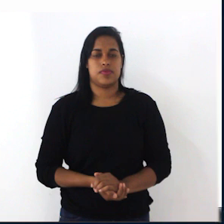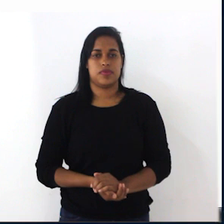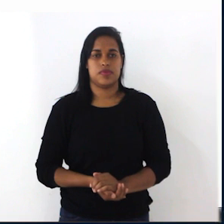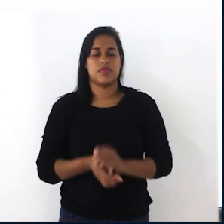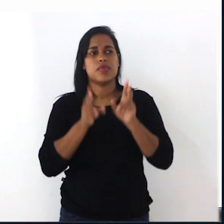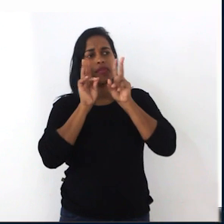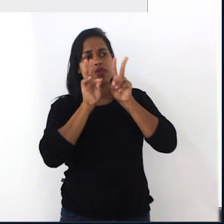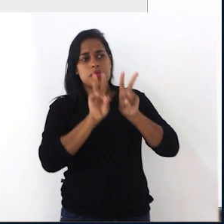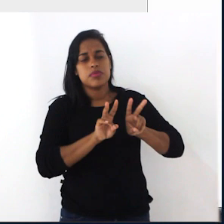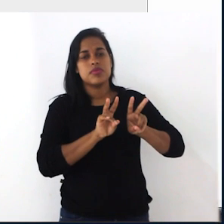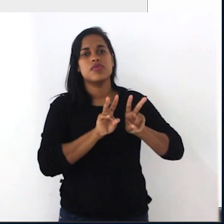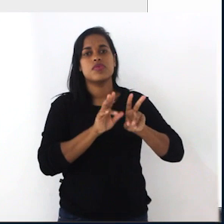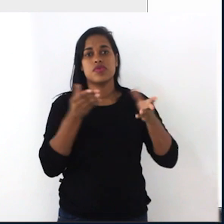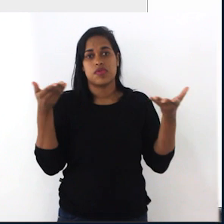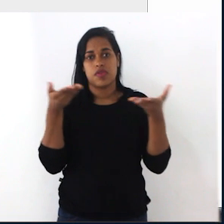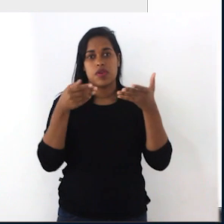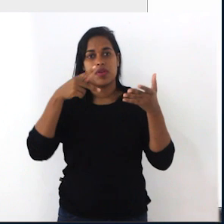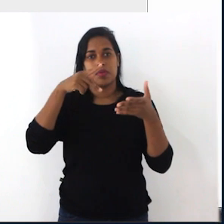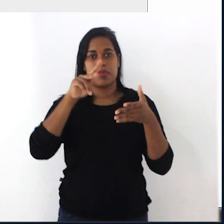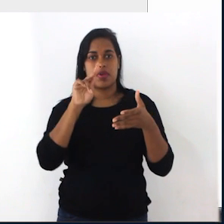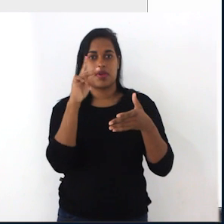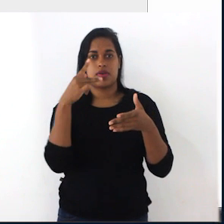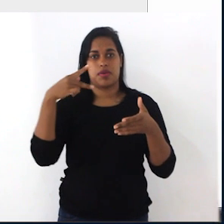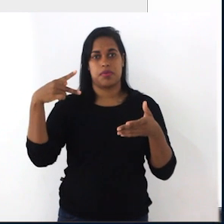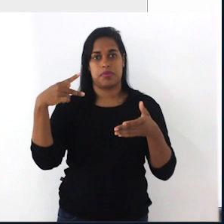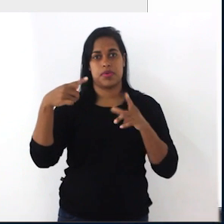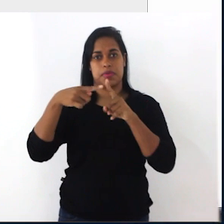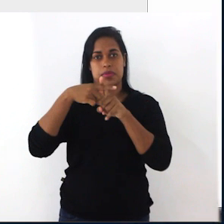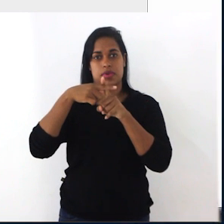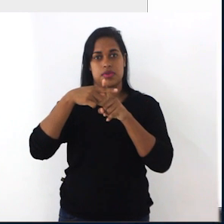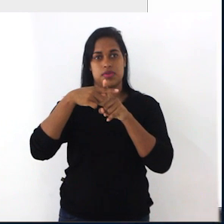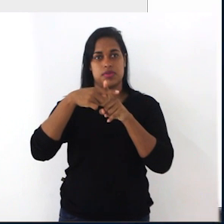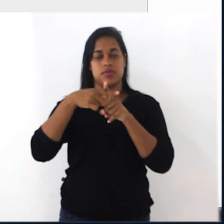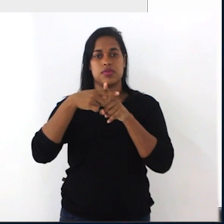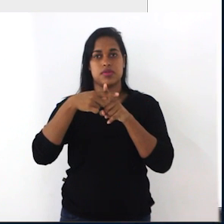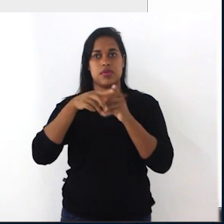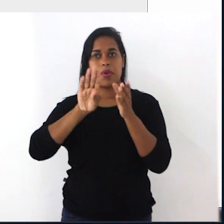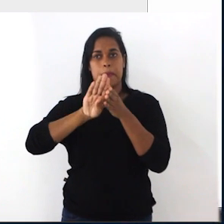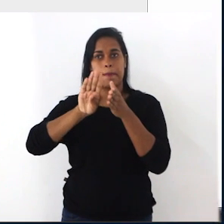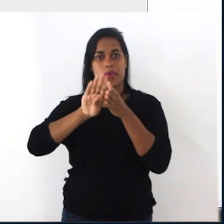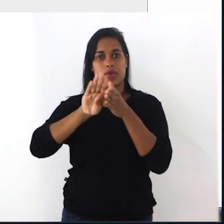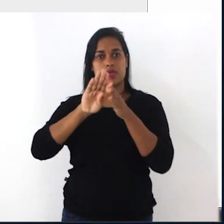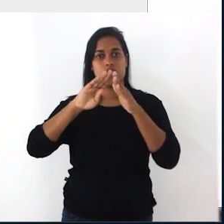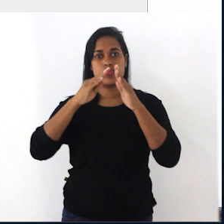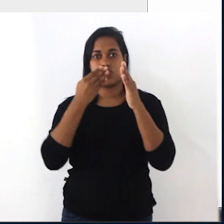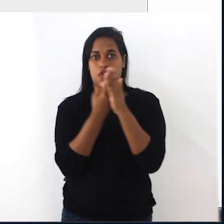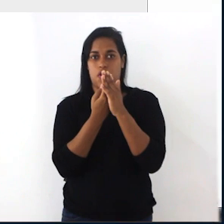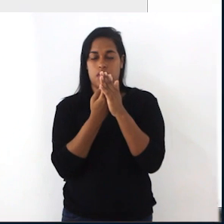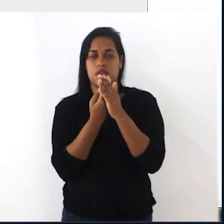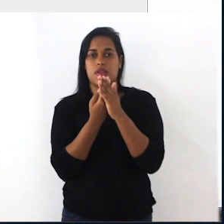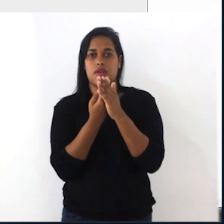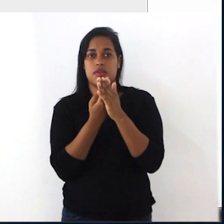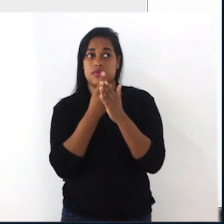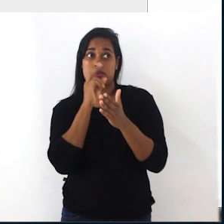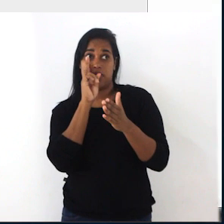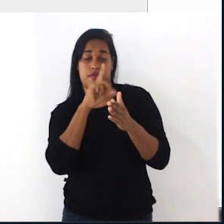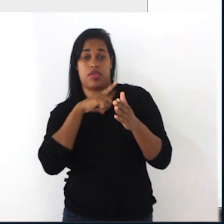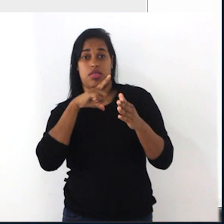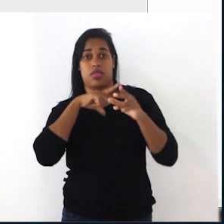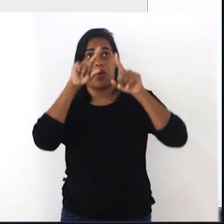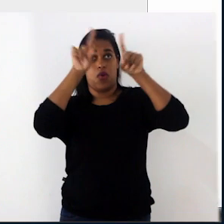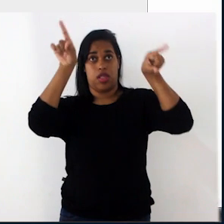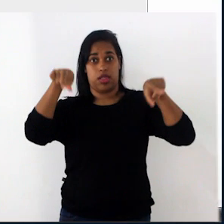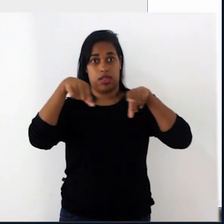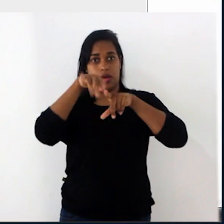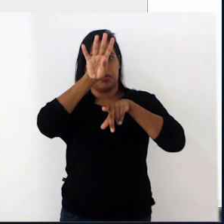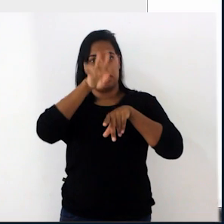Vamos ver aqui no phpMyAdmin, eu criei um banco de dados escola e nele vai ter uma tabela